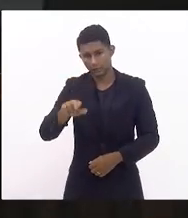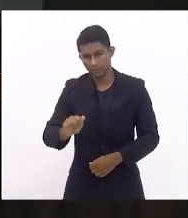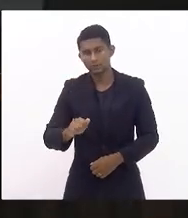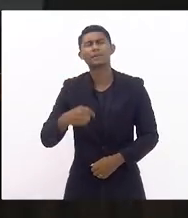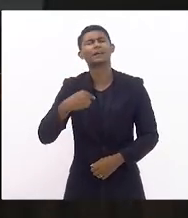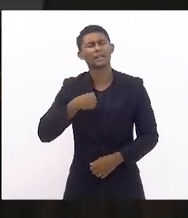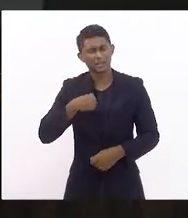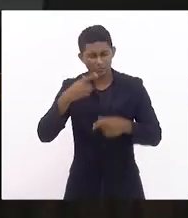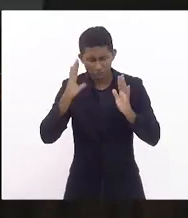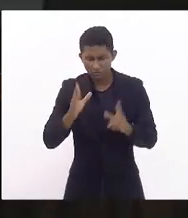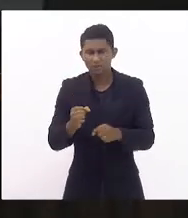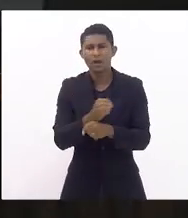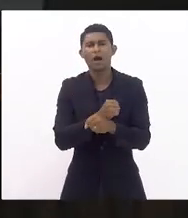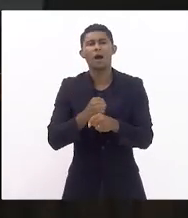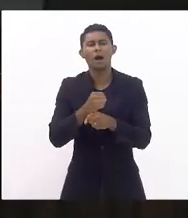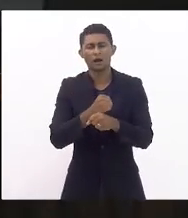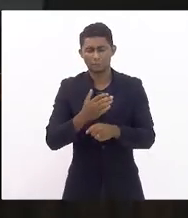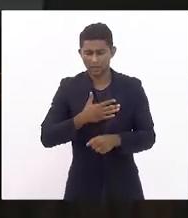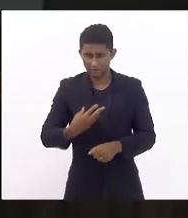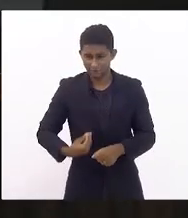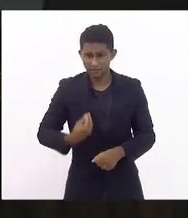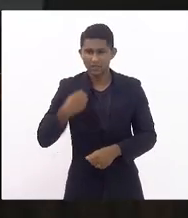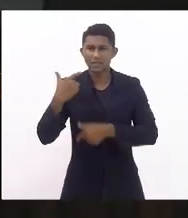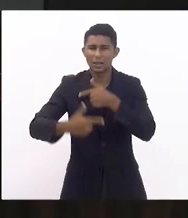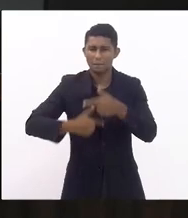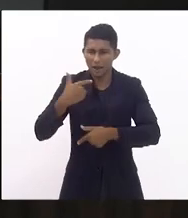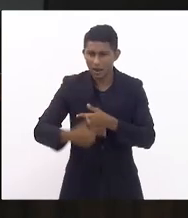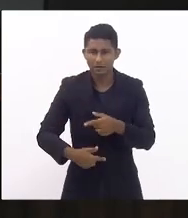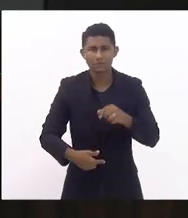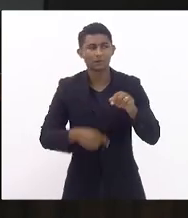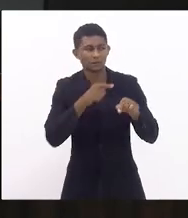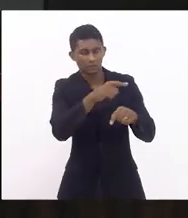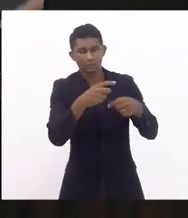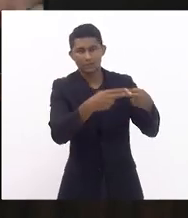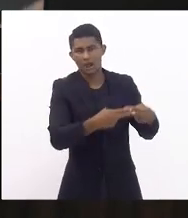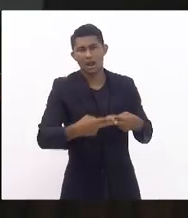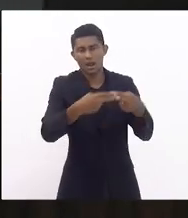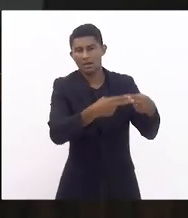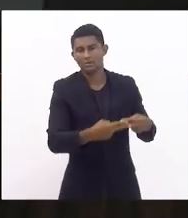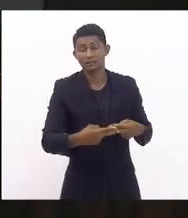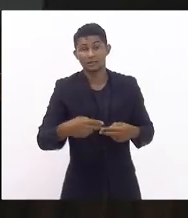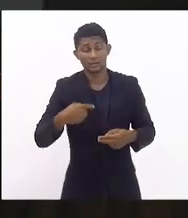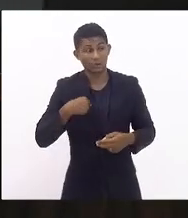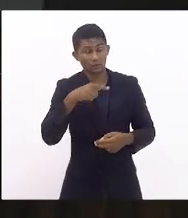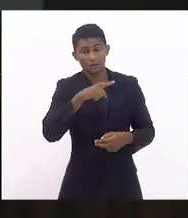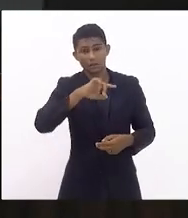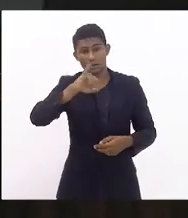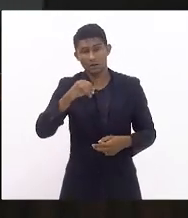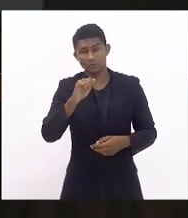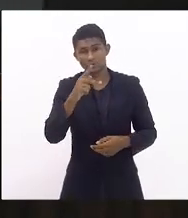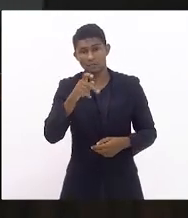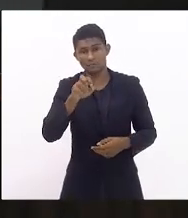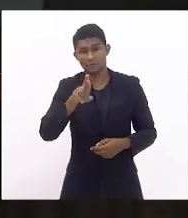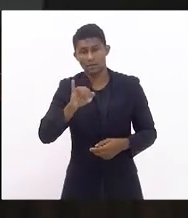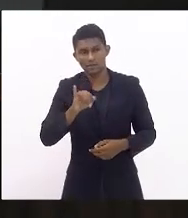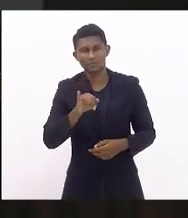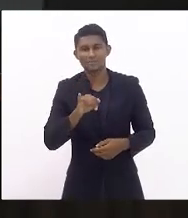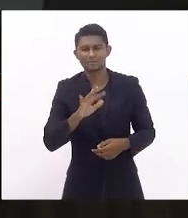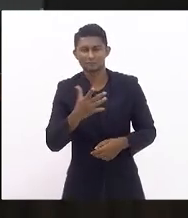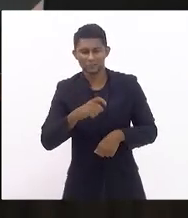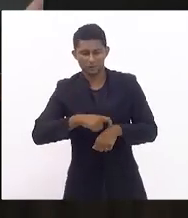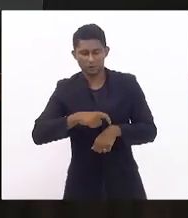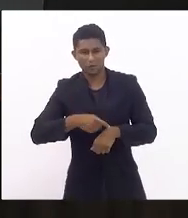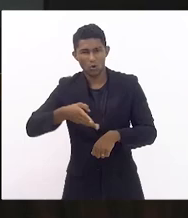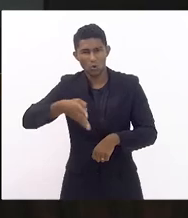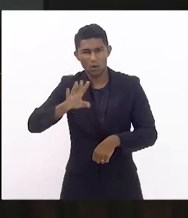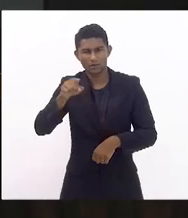durante muitos anos da minha vida profissional da Supervia. Eu pegava o Japeri às 4h30 da manhã para